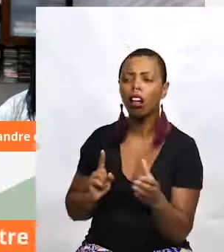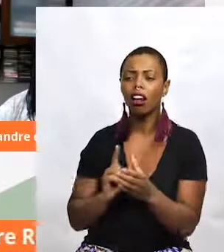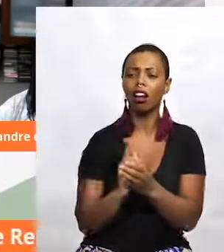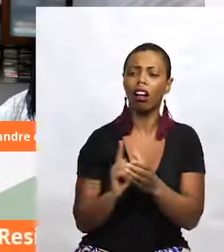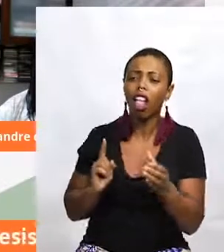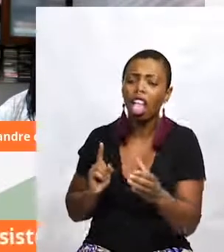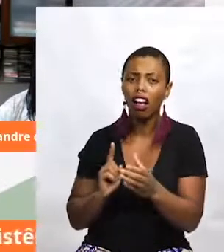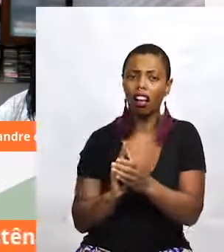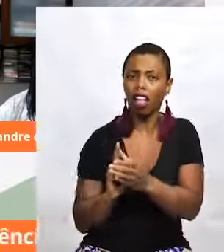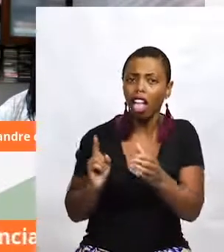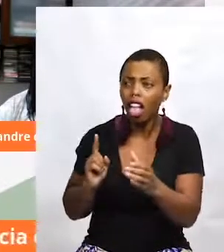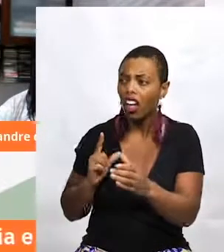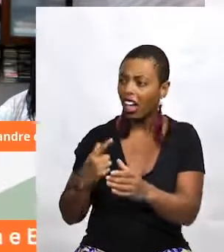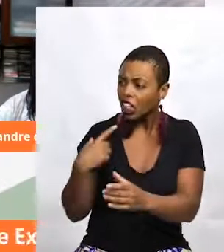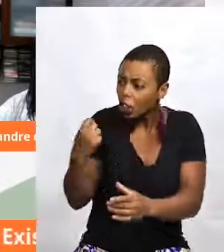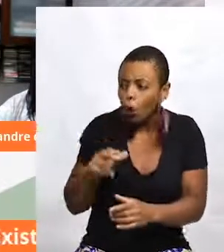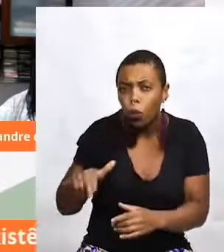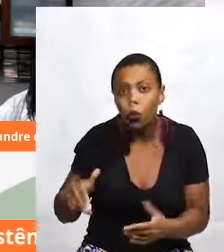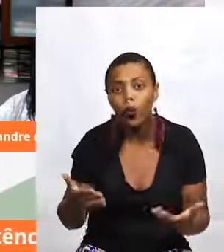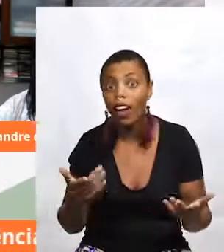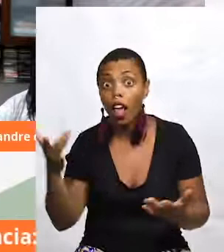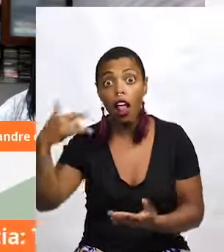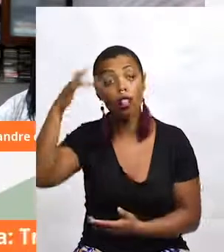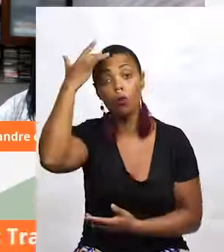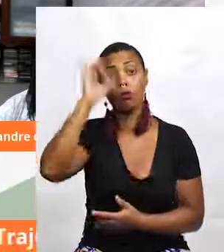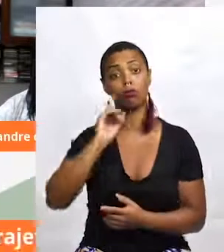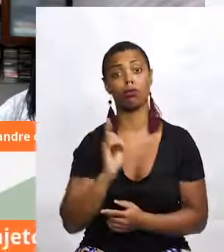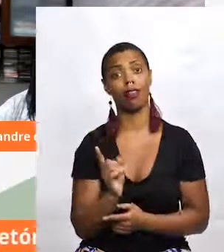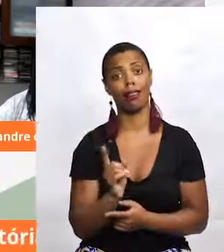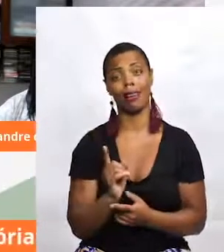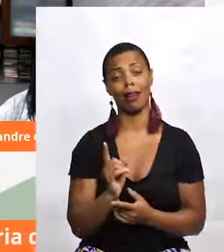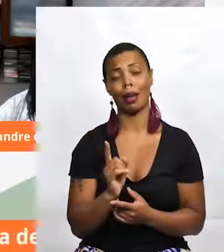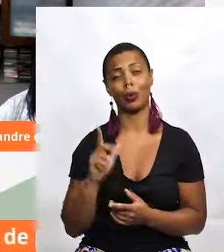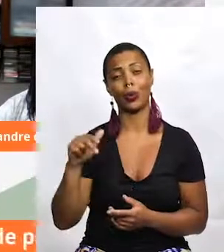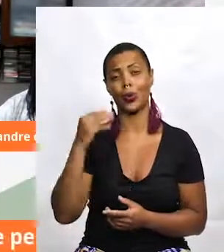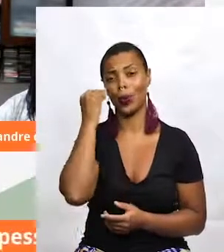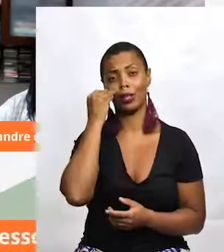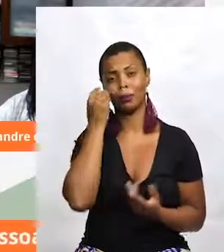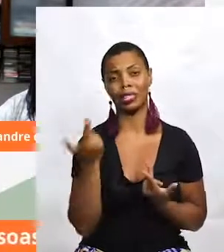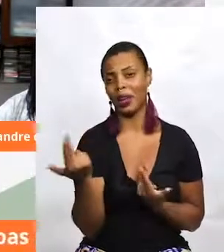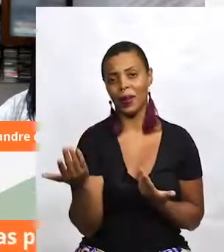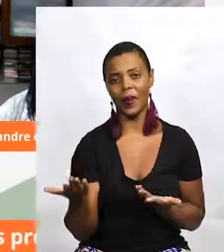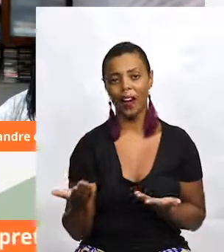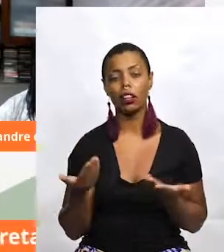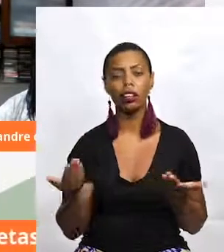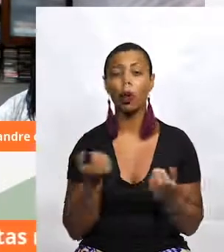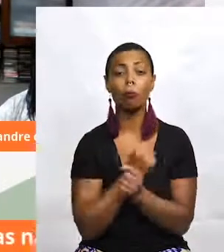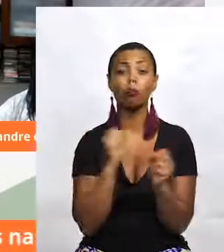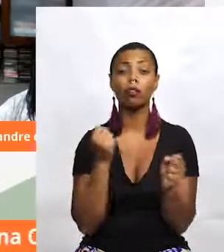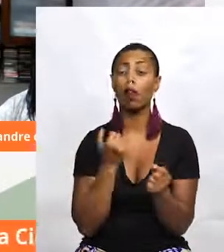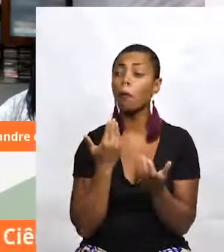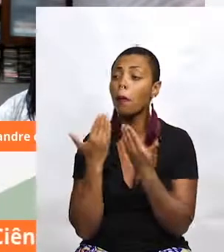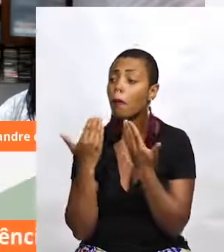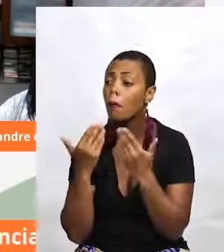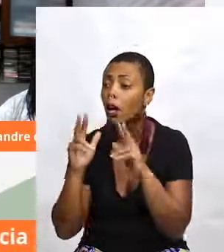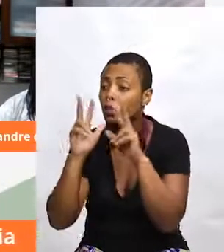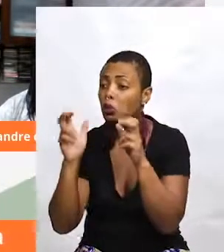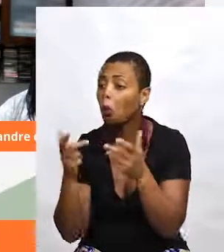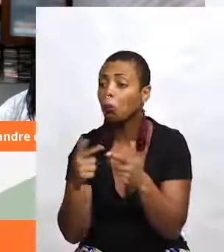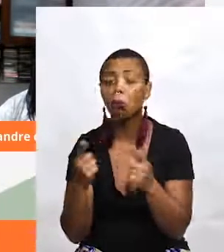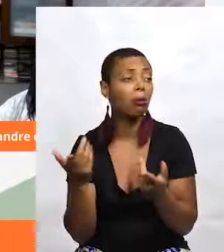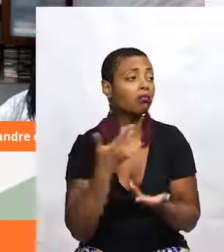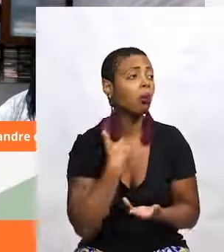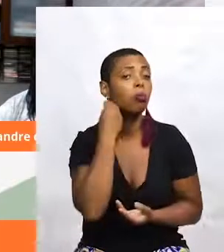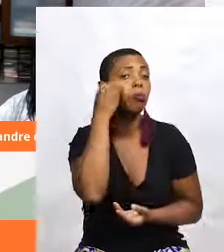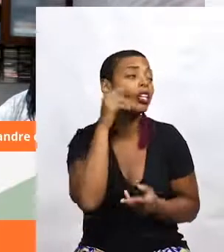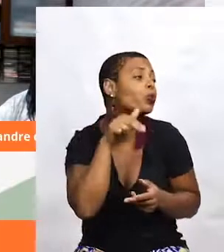nunca ser o escolhido, né? Eles não têm essa noção. Você não tem como você falar de alguma coisa que você nunca experimentou, né?